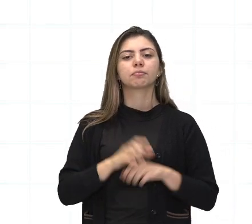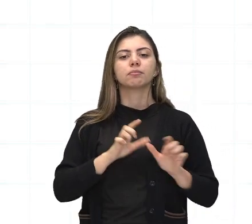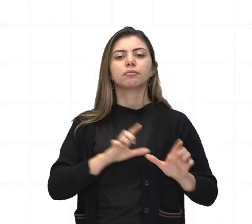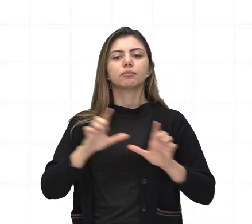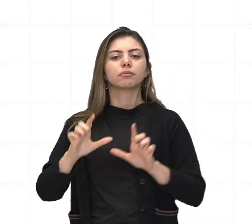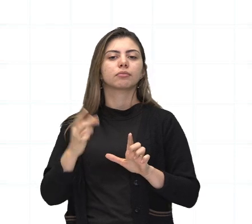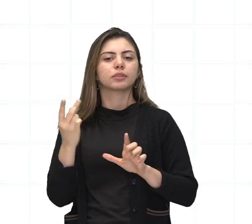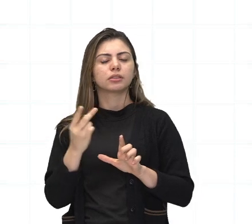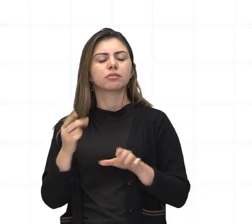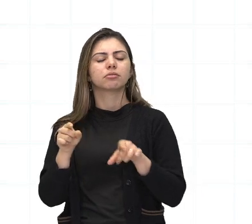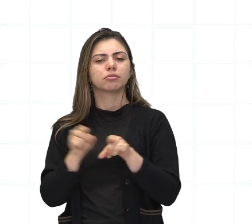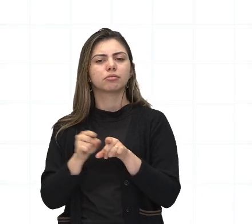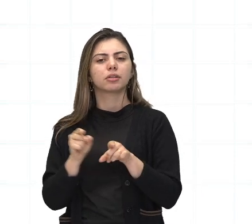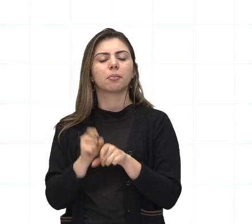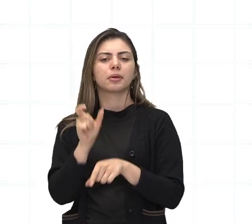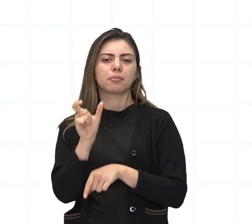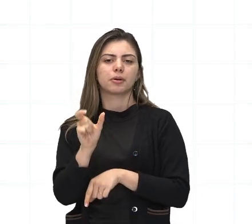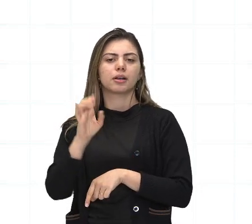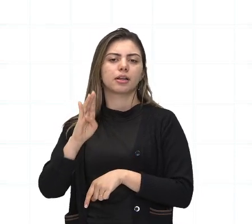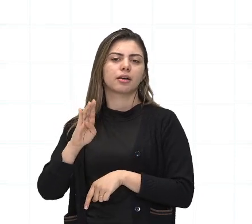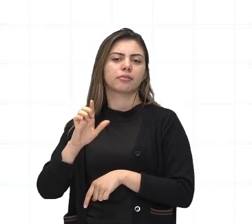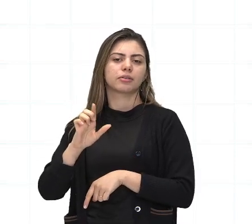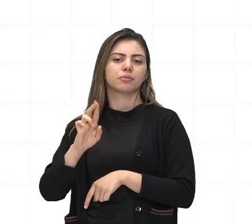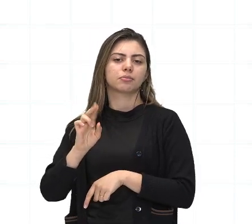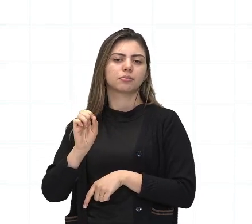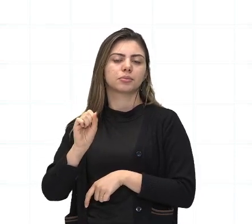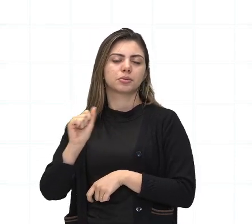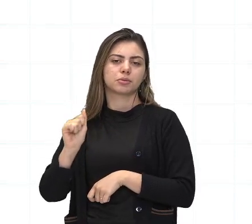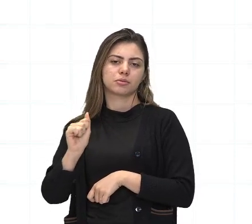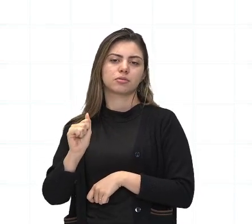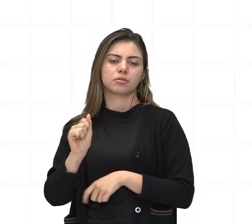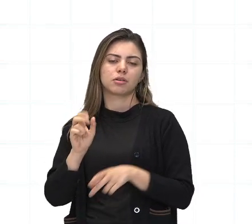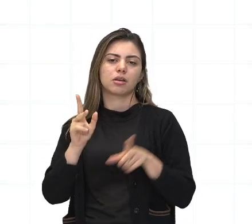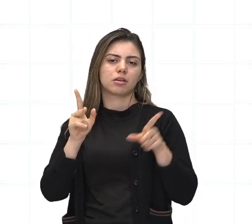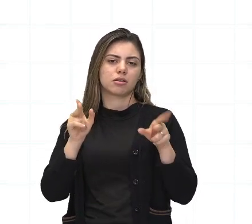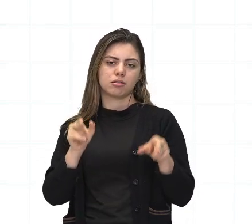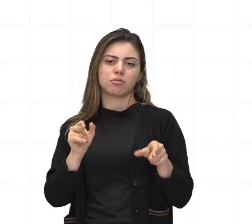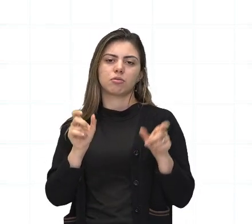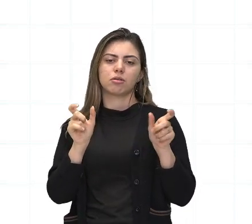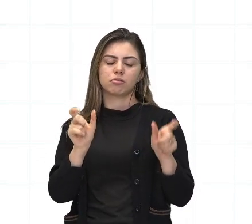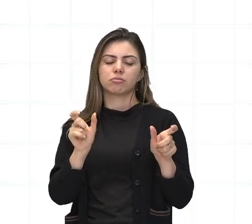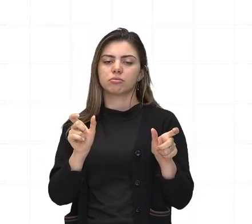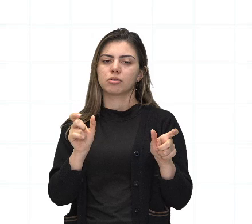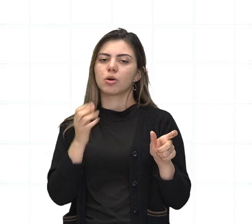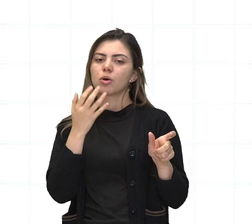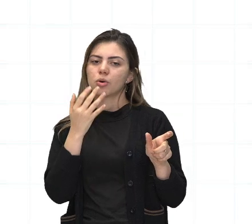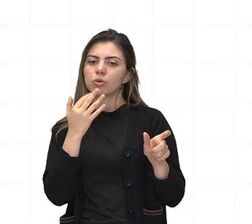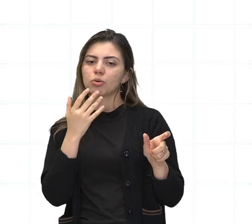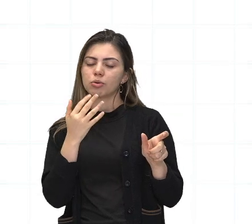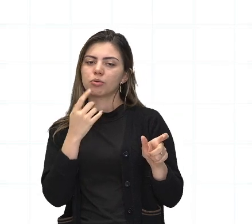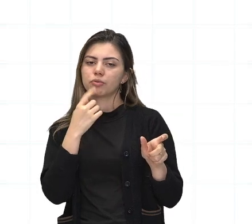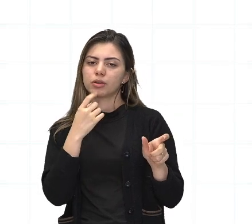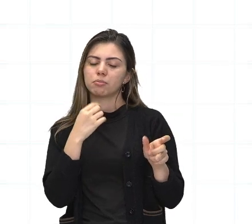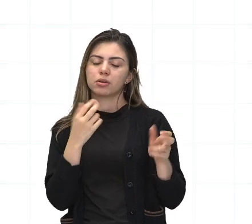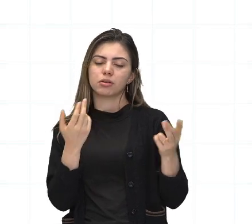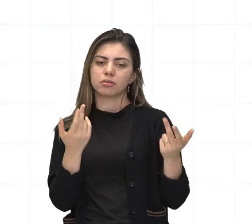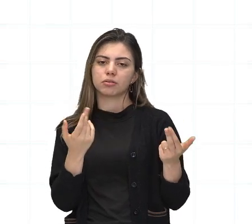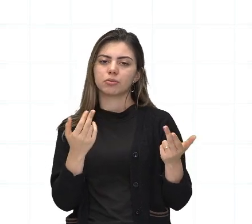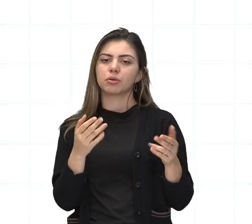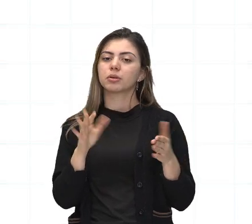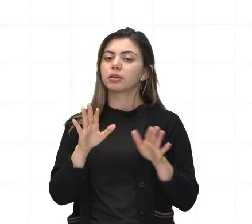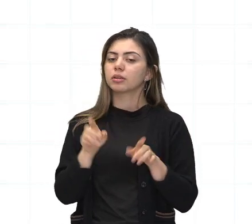segunda também tirinha, nós temos a blusa em destaque também e a